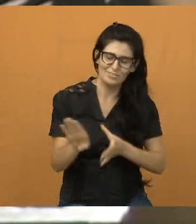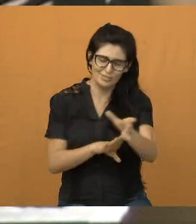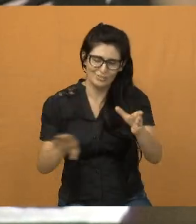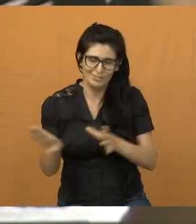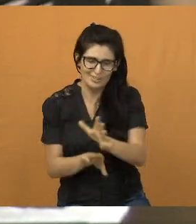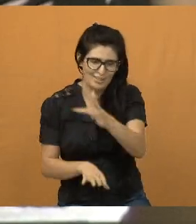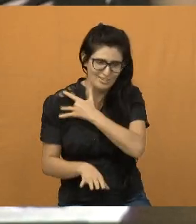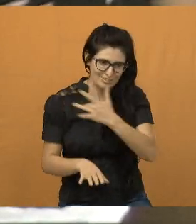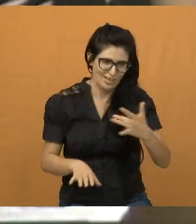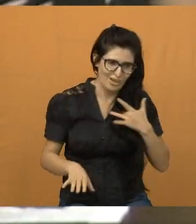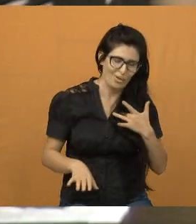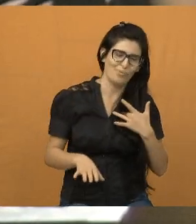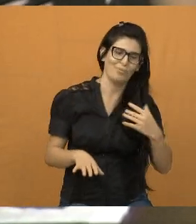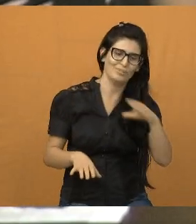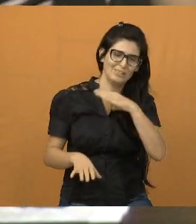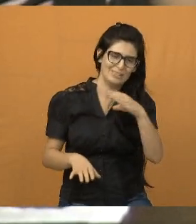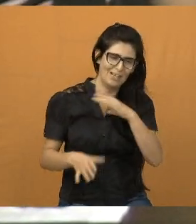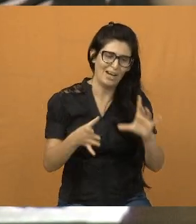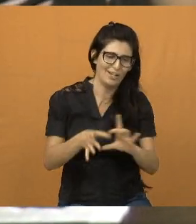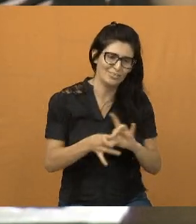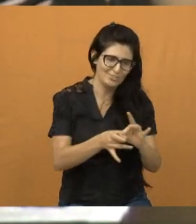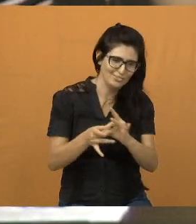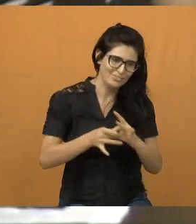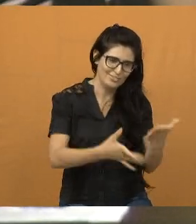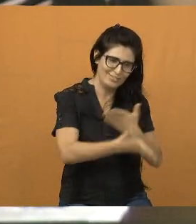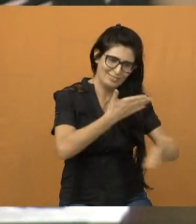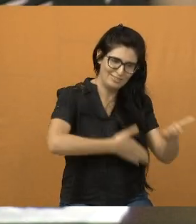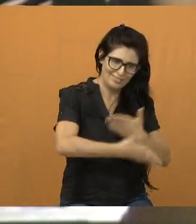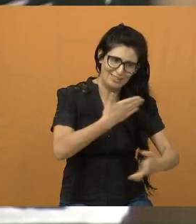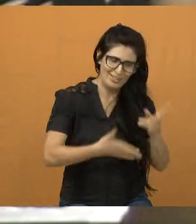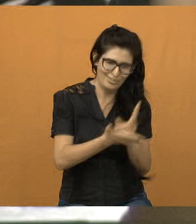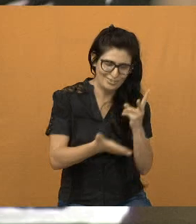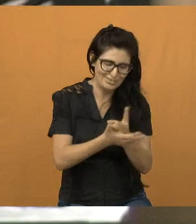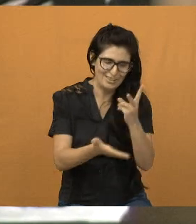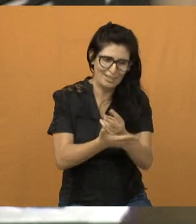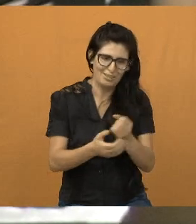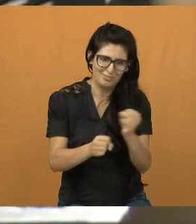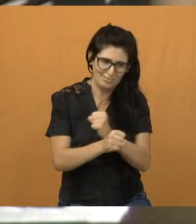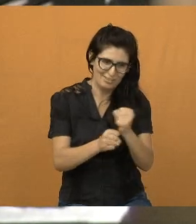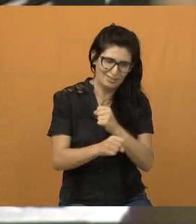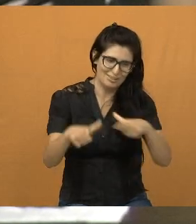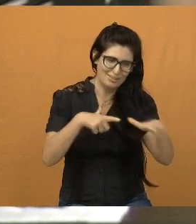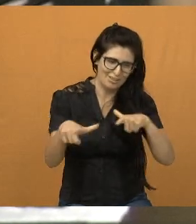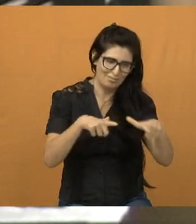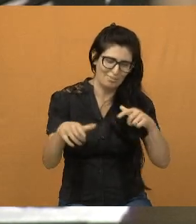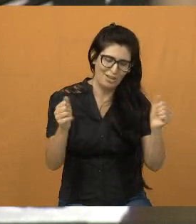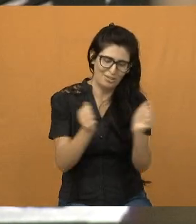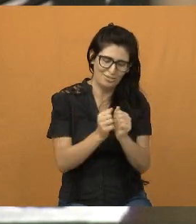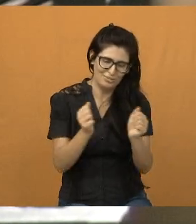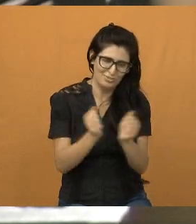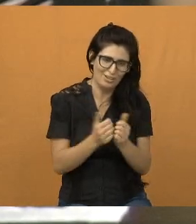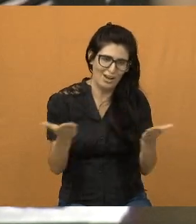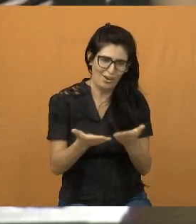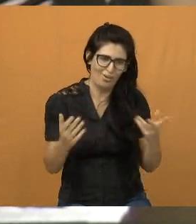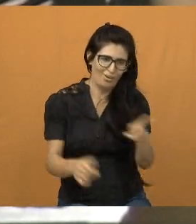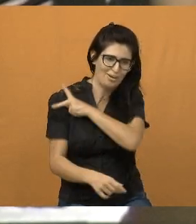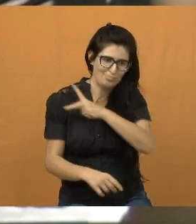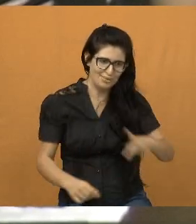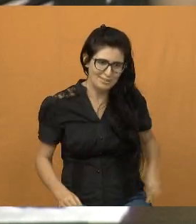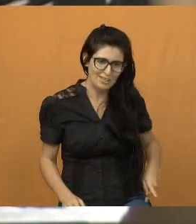Municipal de Saúde, parceiro, esteve lutando muito com a gente esse ano. E eu queria passar a palavra agora a Lucimar,